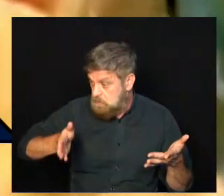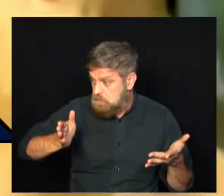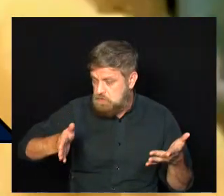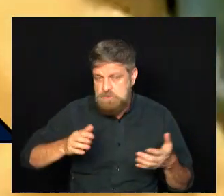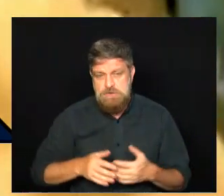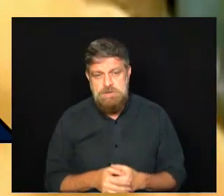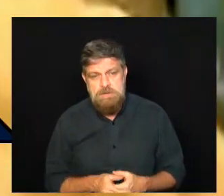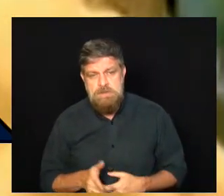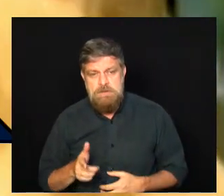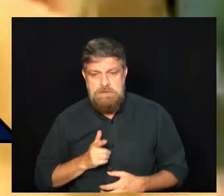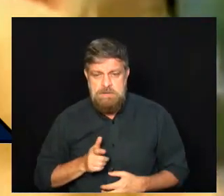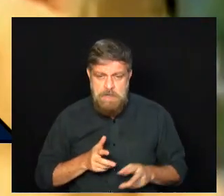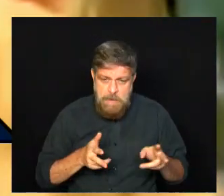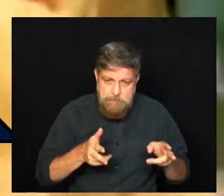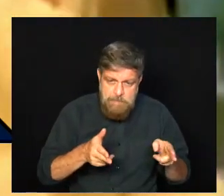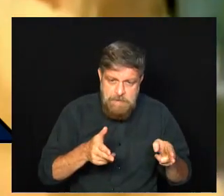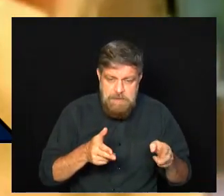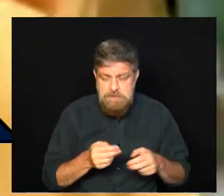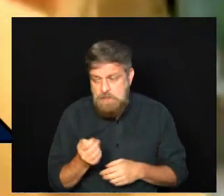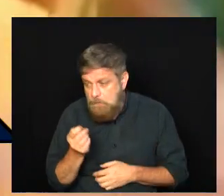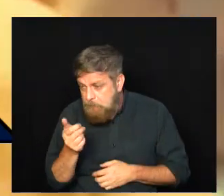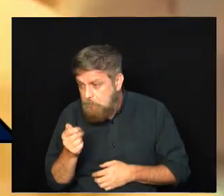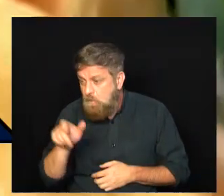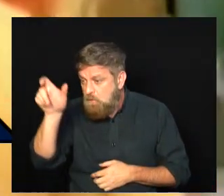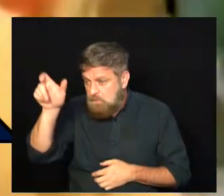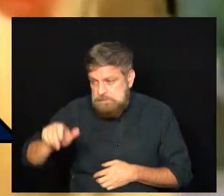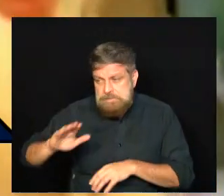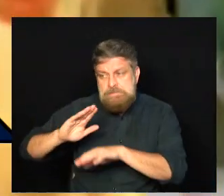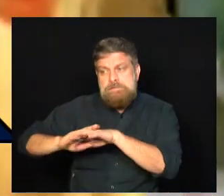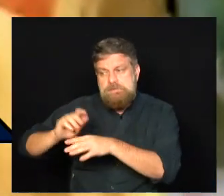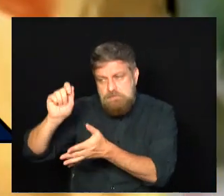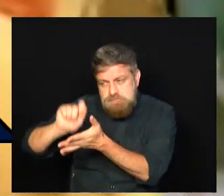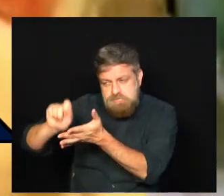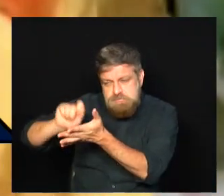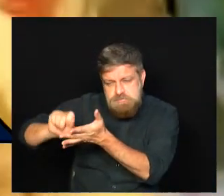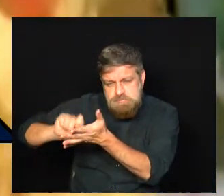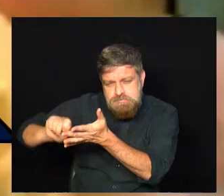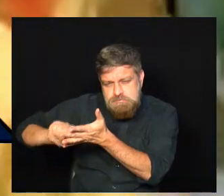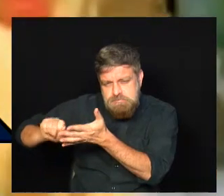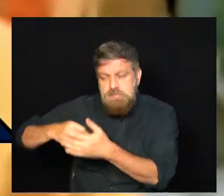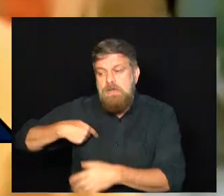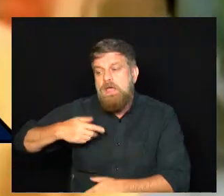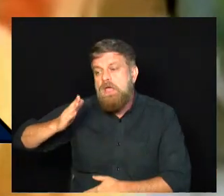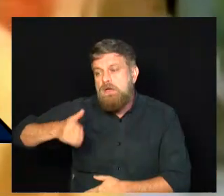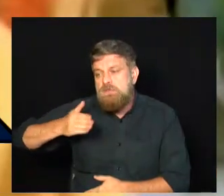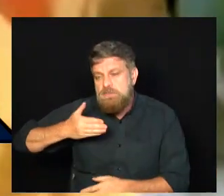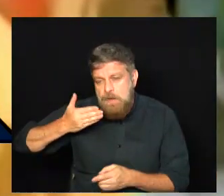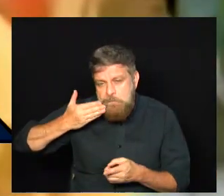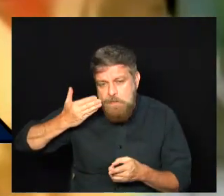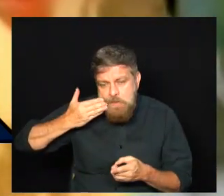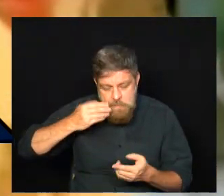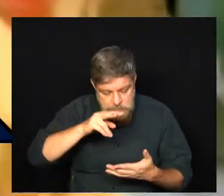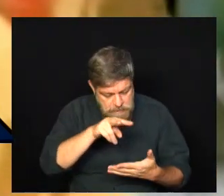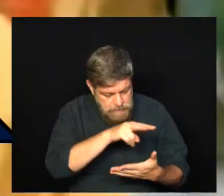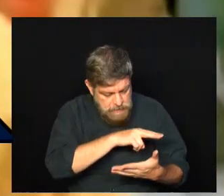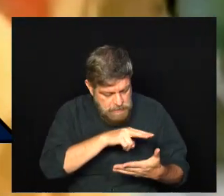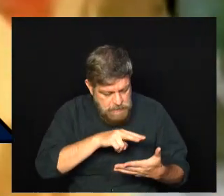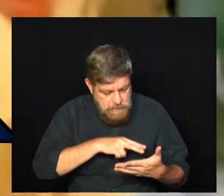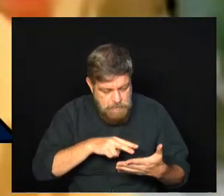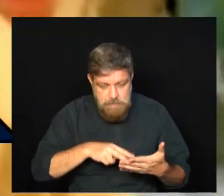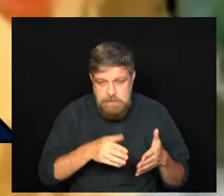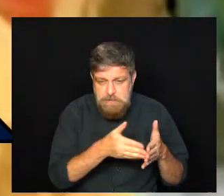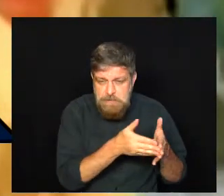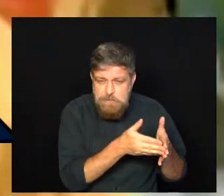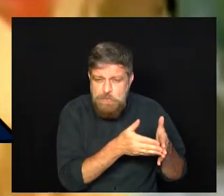evidente parte pequena do acervo que a senhora produziu ao longo da história nessa questão